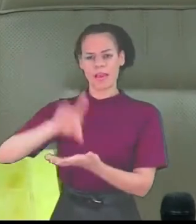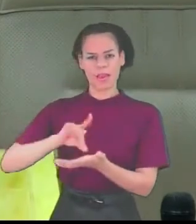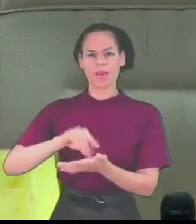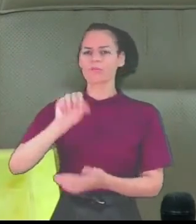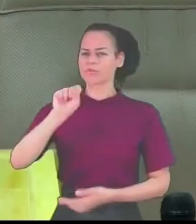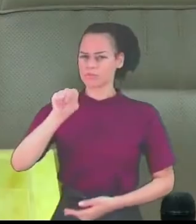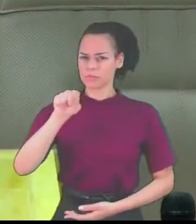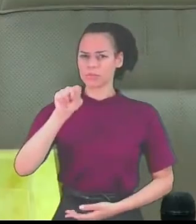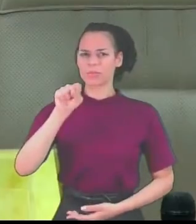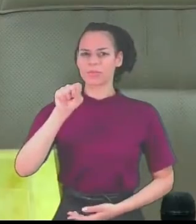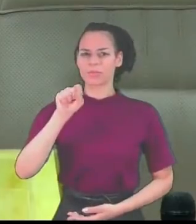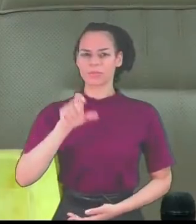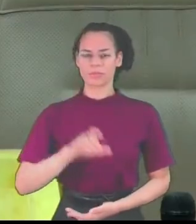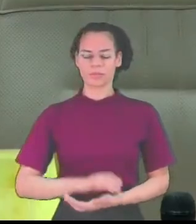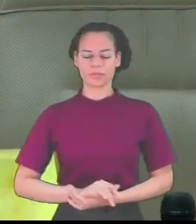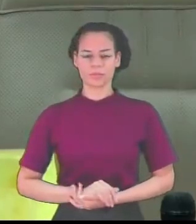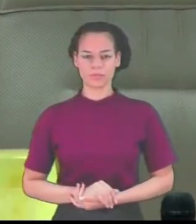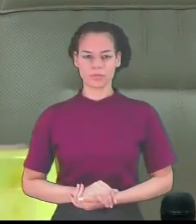real